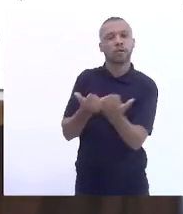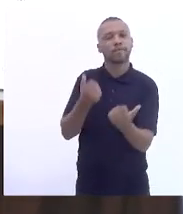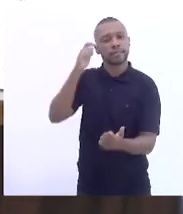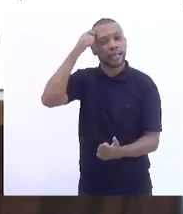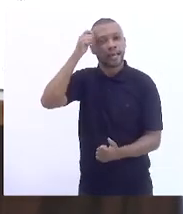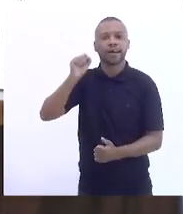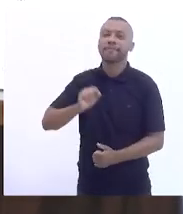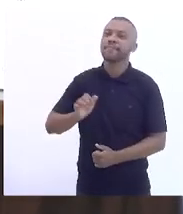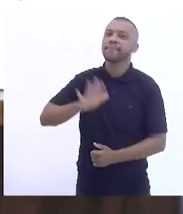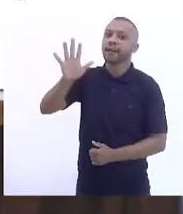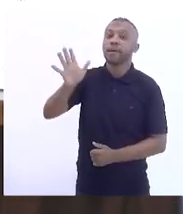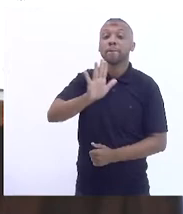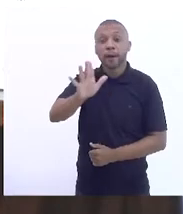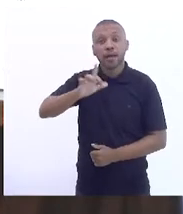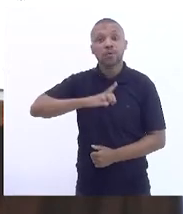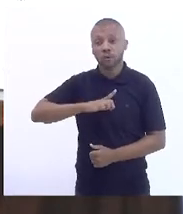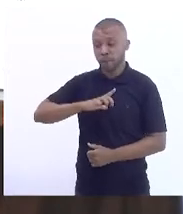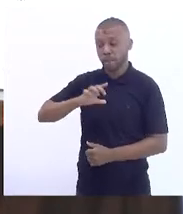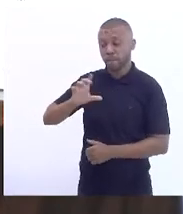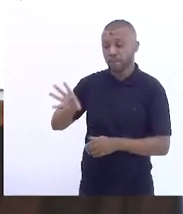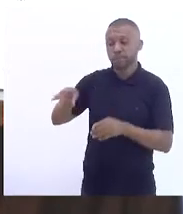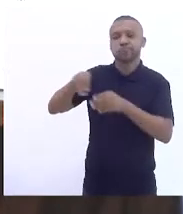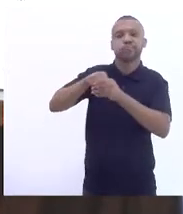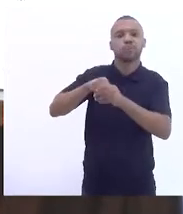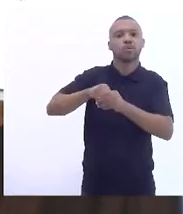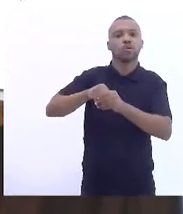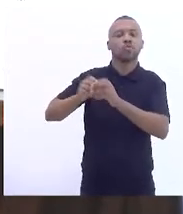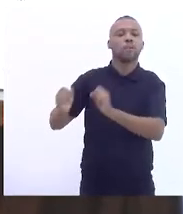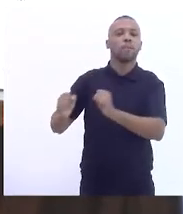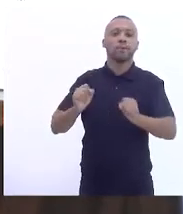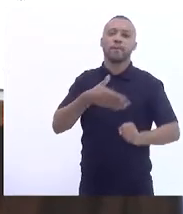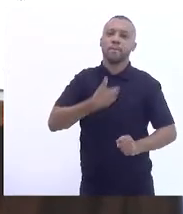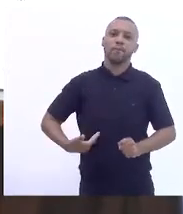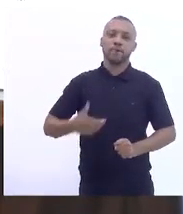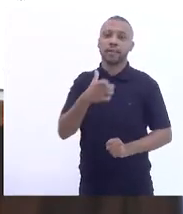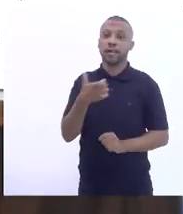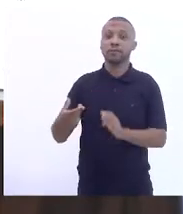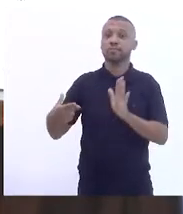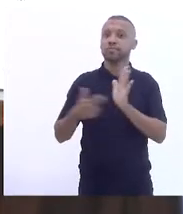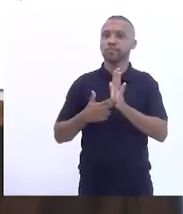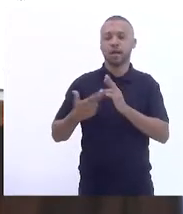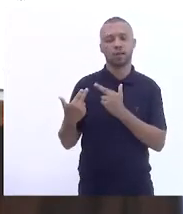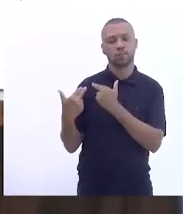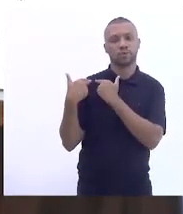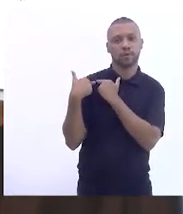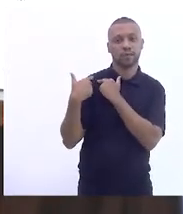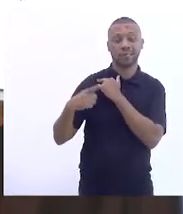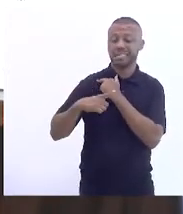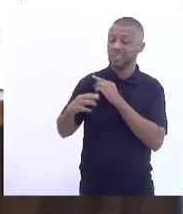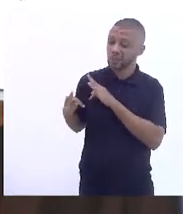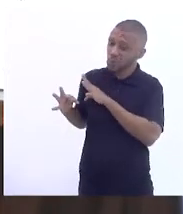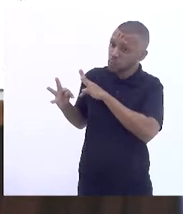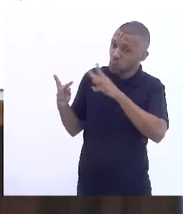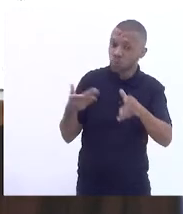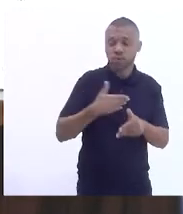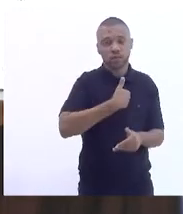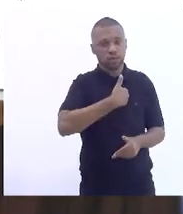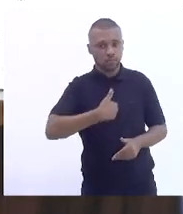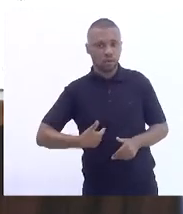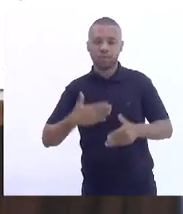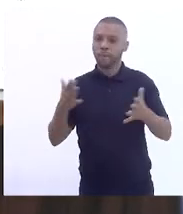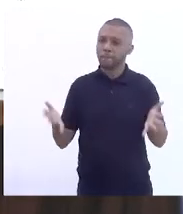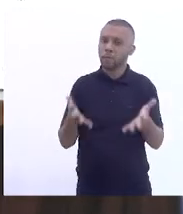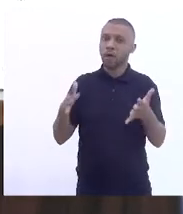favelada Mas eu sou uma parte do poder público eu tô aqui querendo assumir a responsabilidade de tudo que esse estado